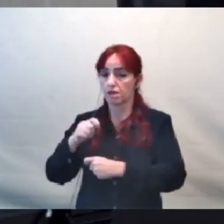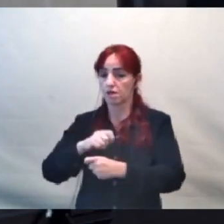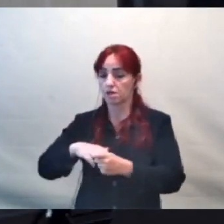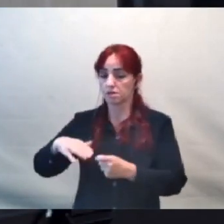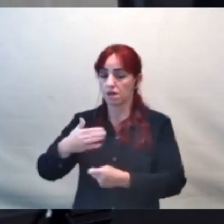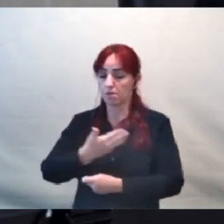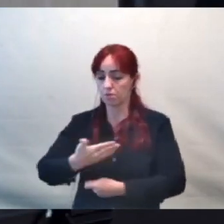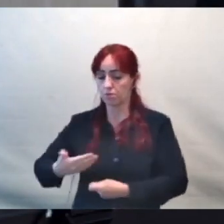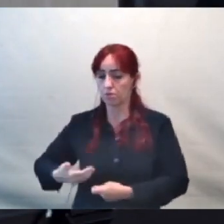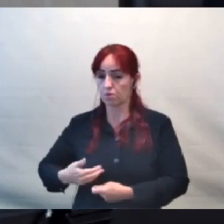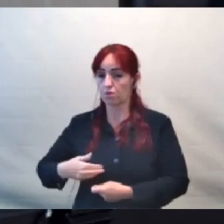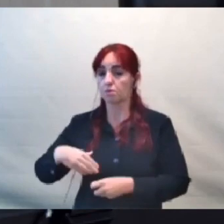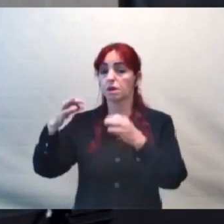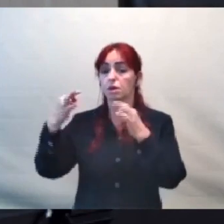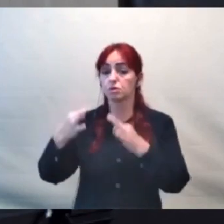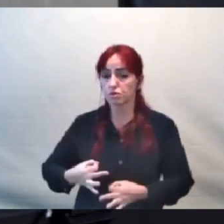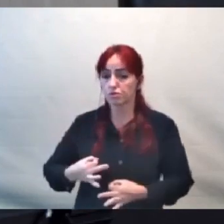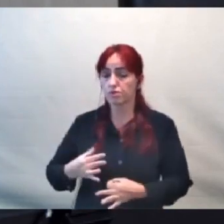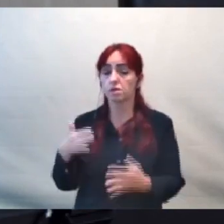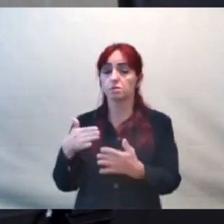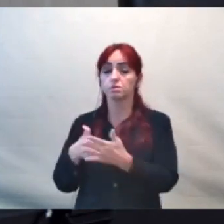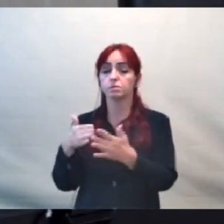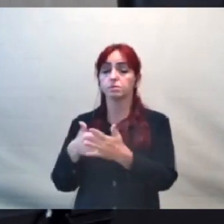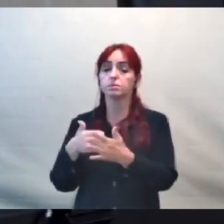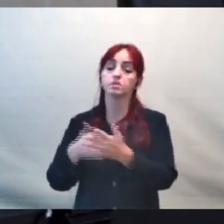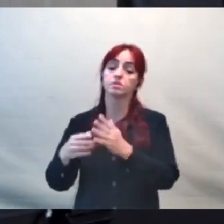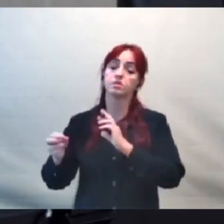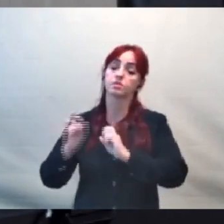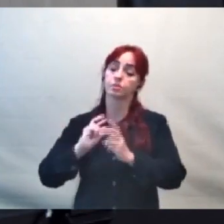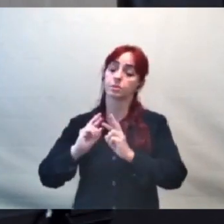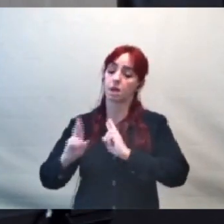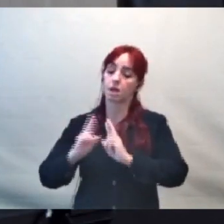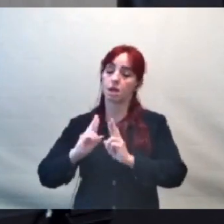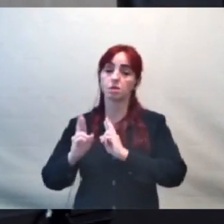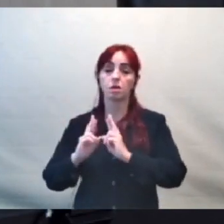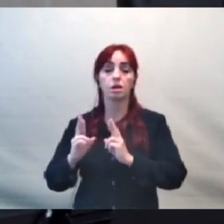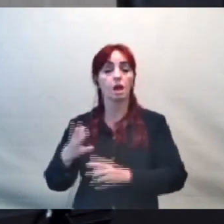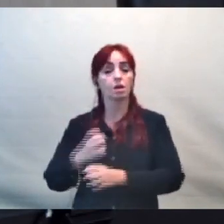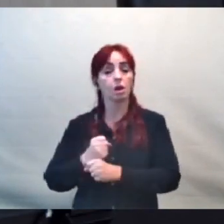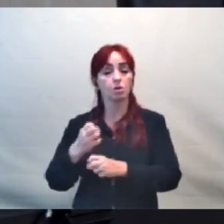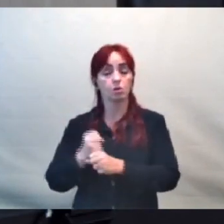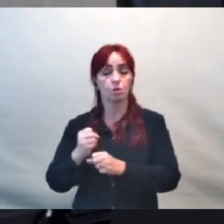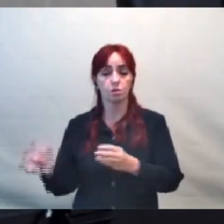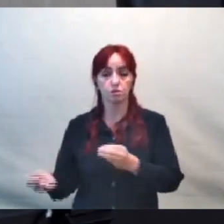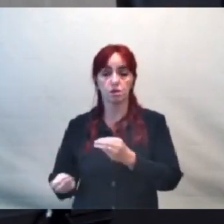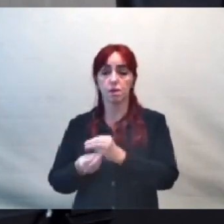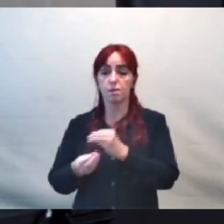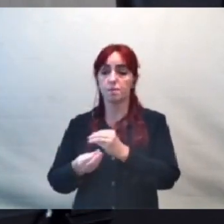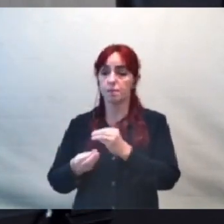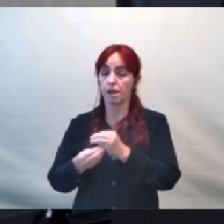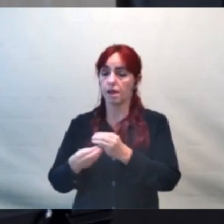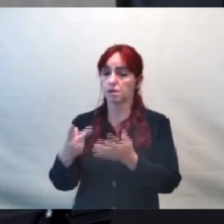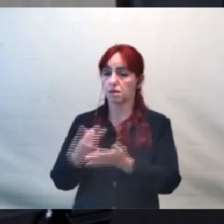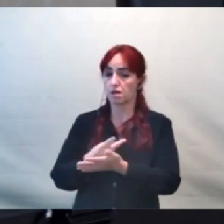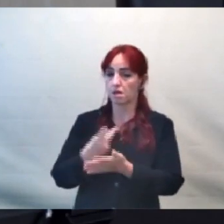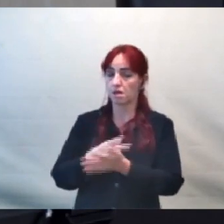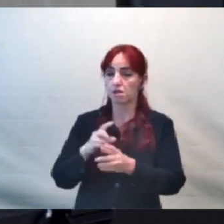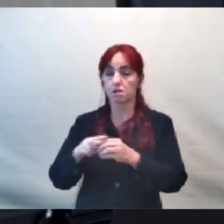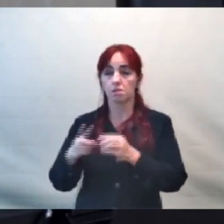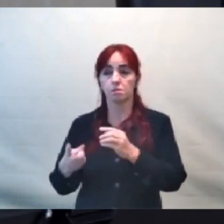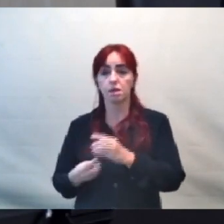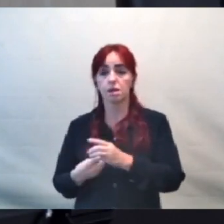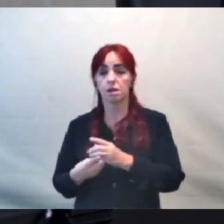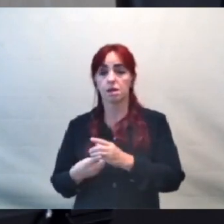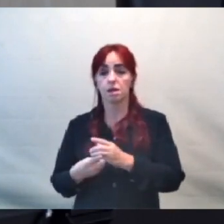do impedimento correlacionado ao número de emendas, fato irregular e fundamentado previsto no